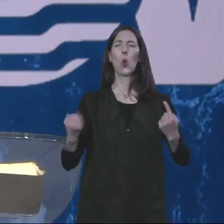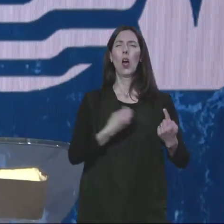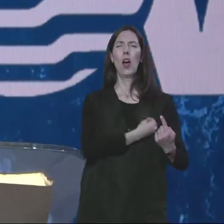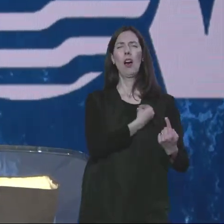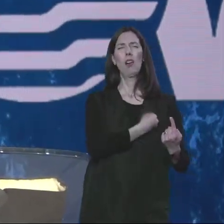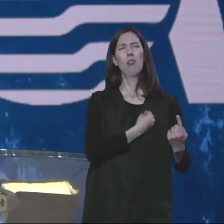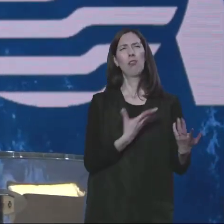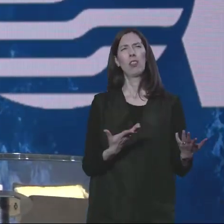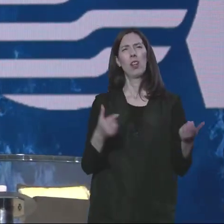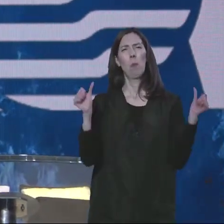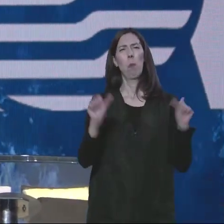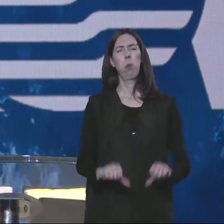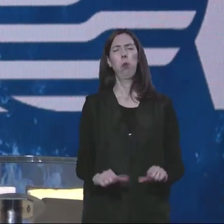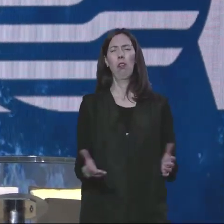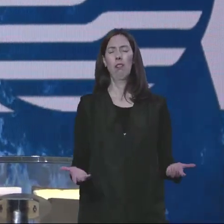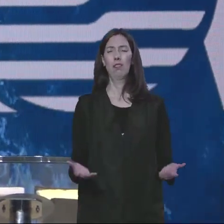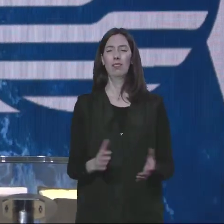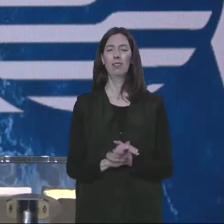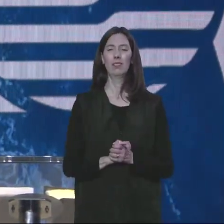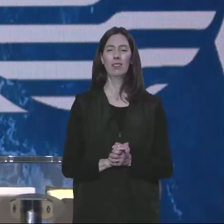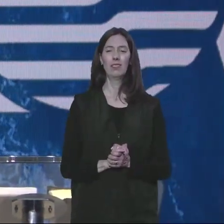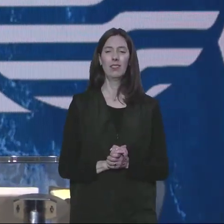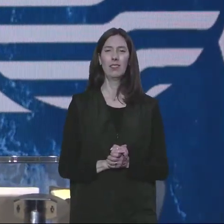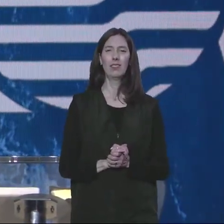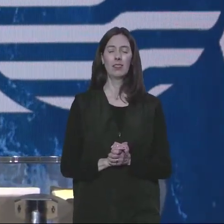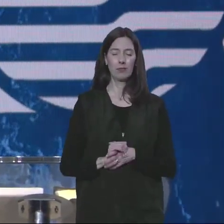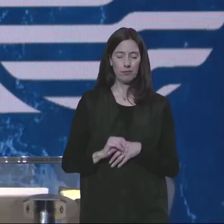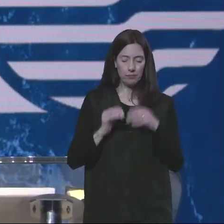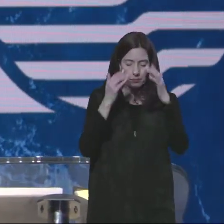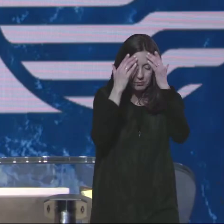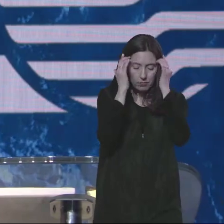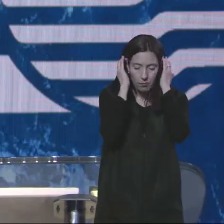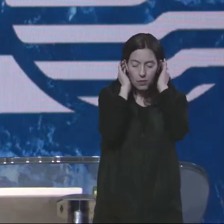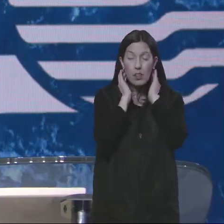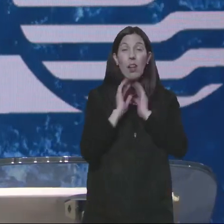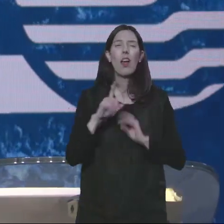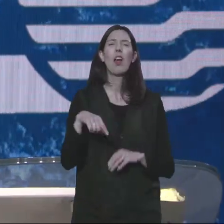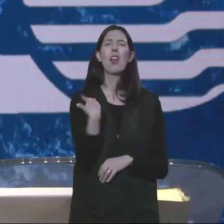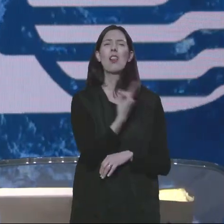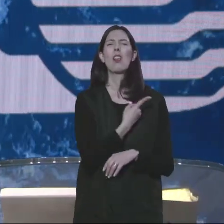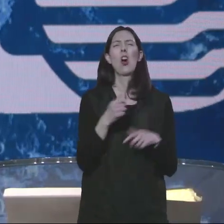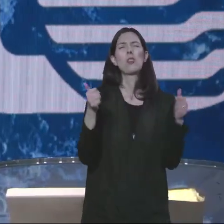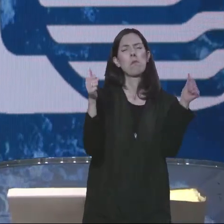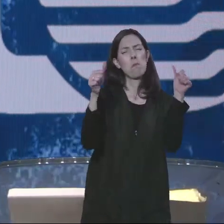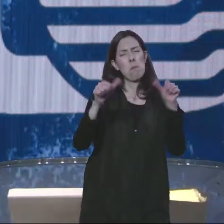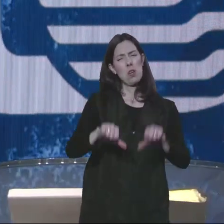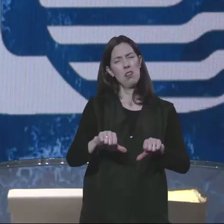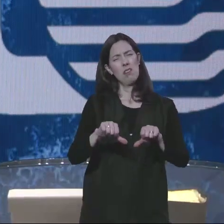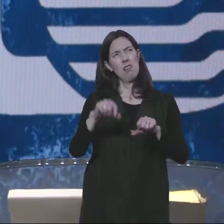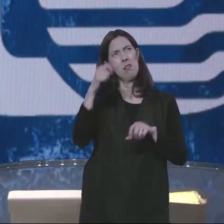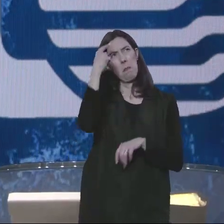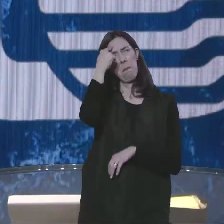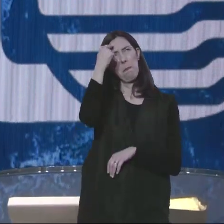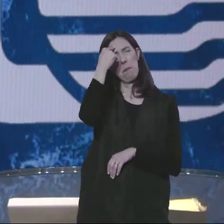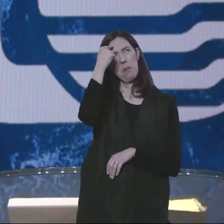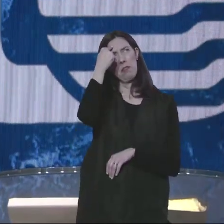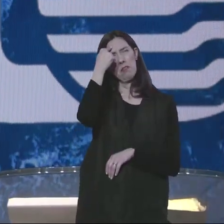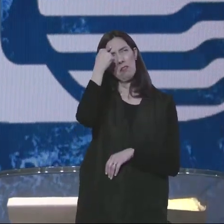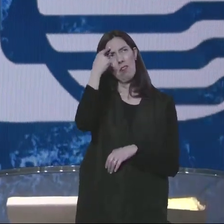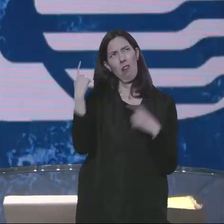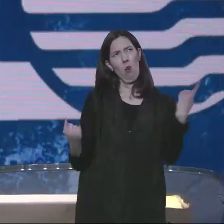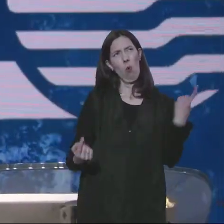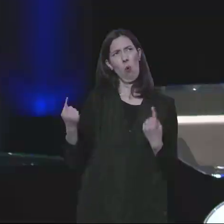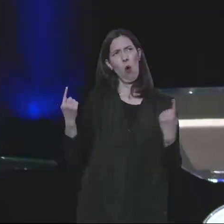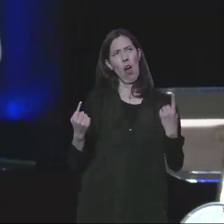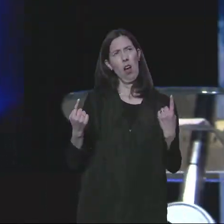de tragédia depende para o que e para quem você vive olhando. Se